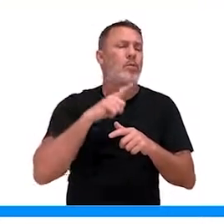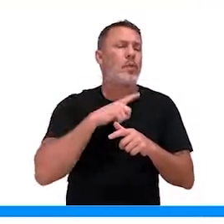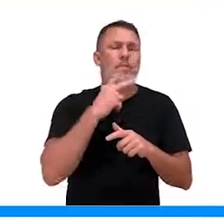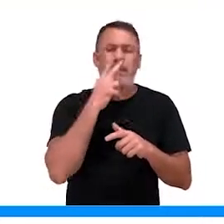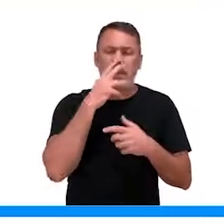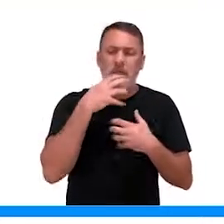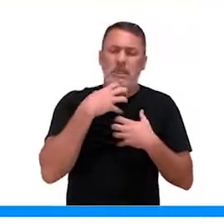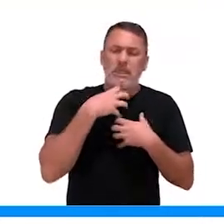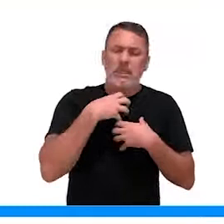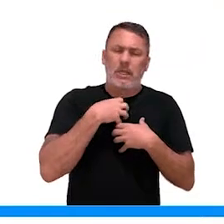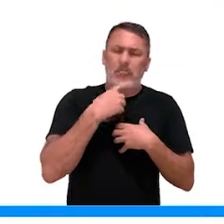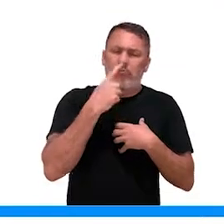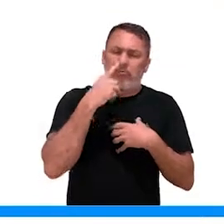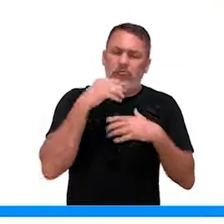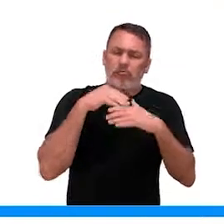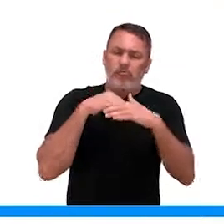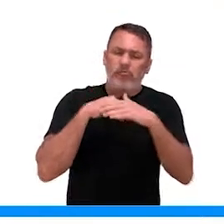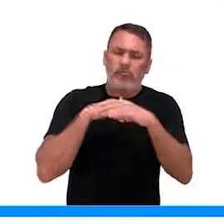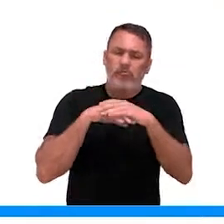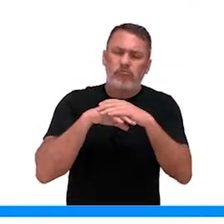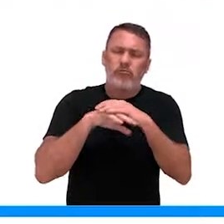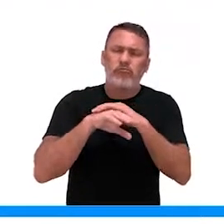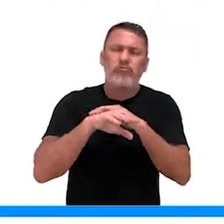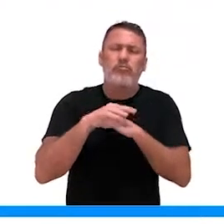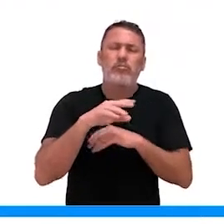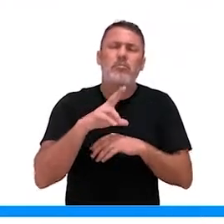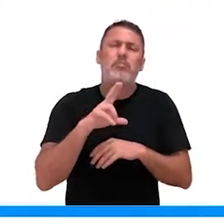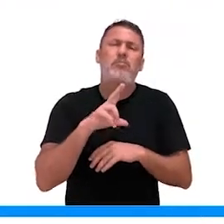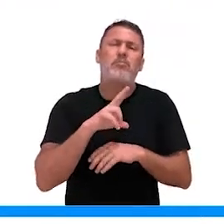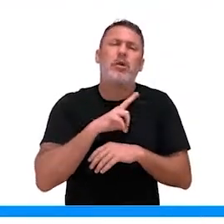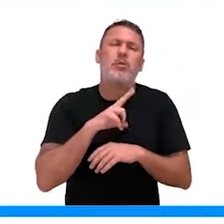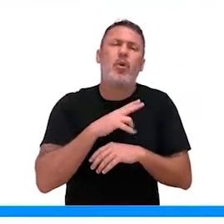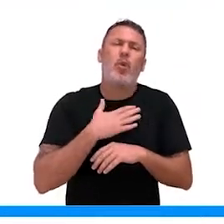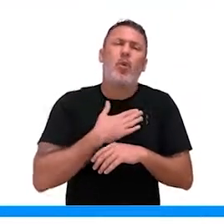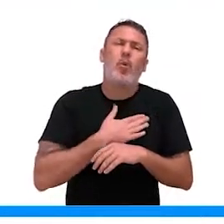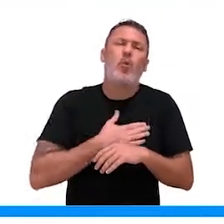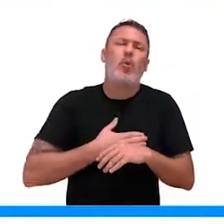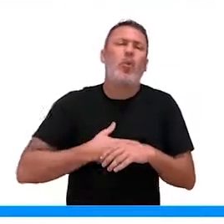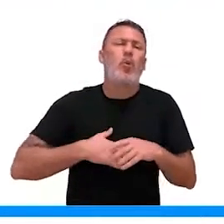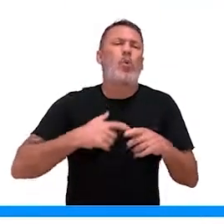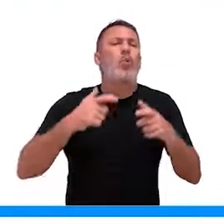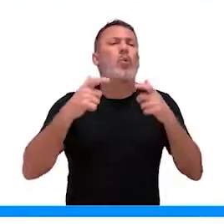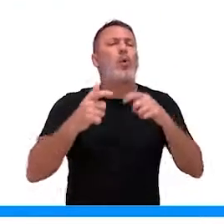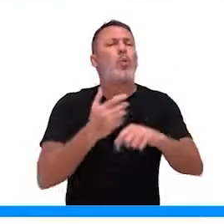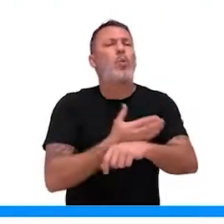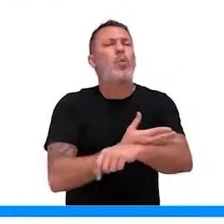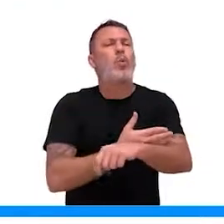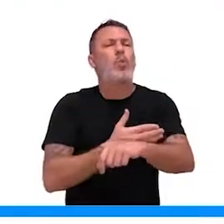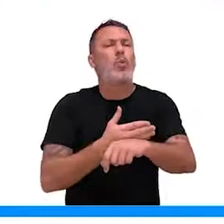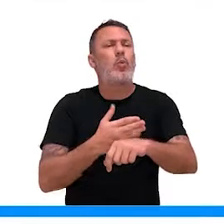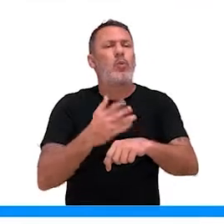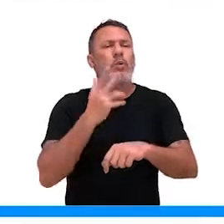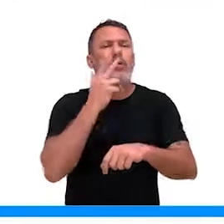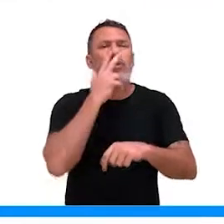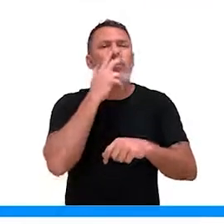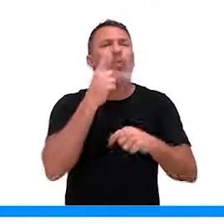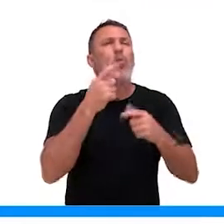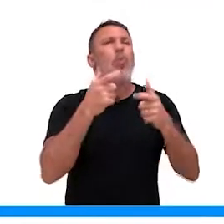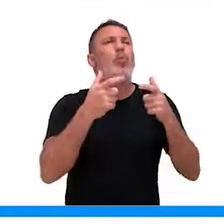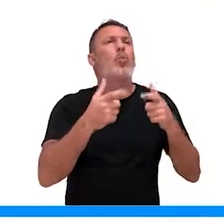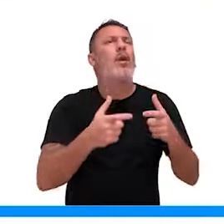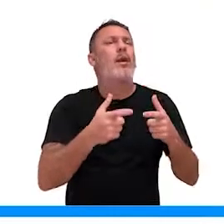sentimental, afetiva, pessoal, muitas vezes um espaço que é considerado como um lugar para